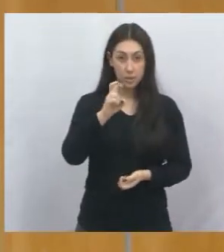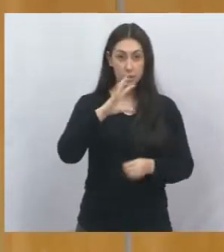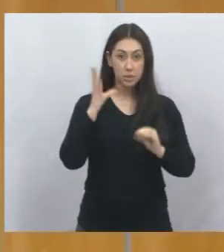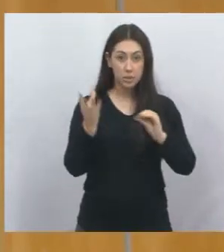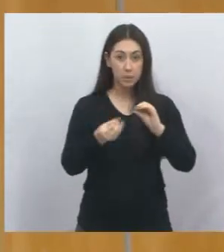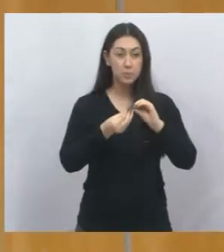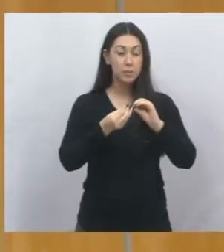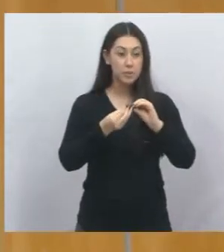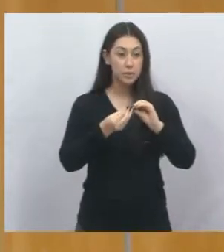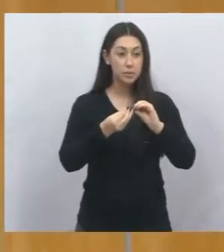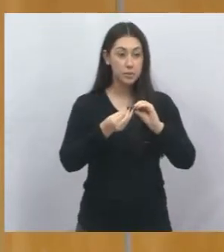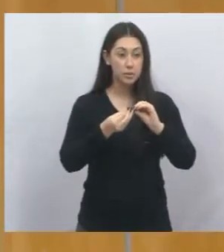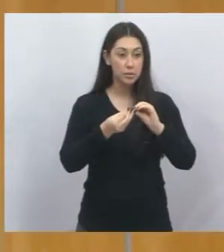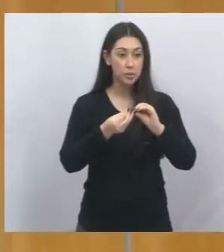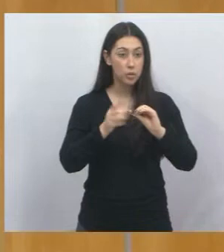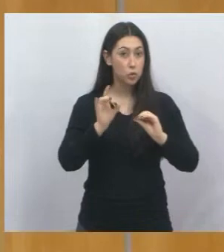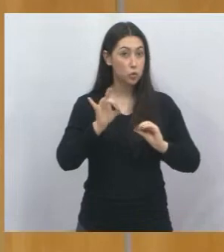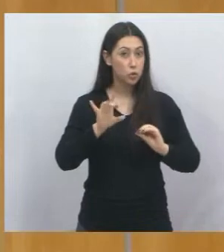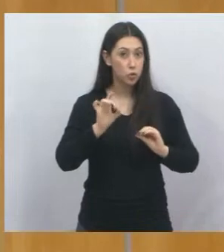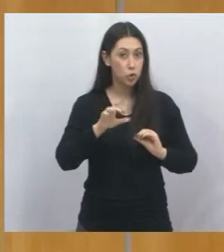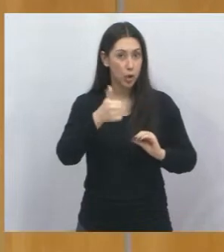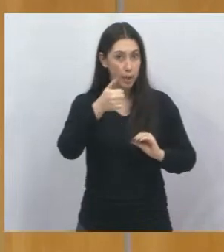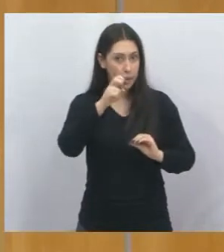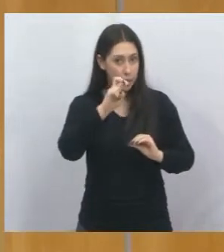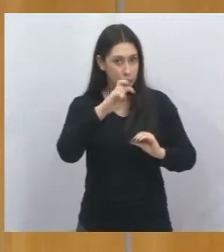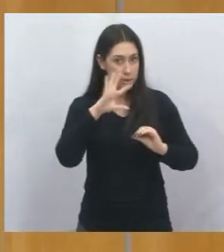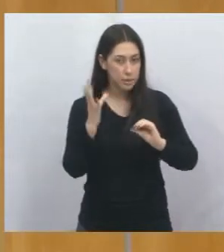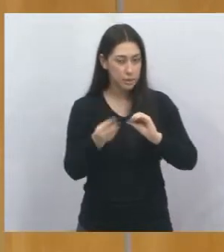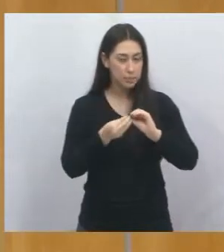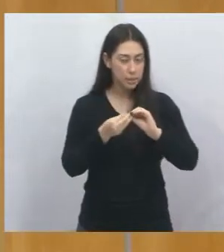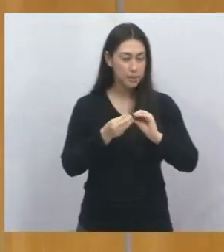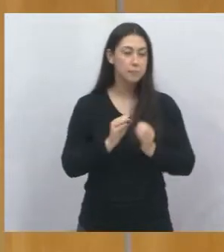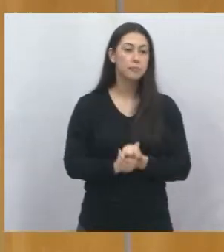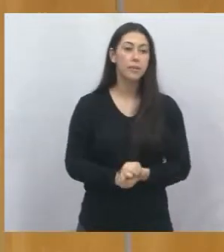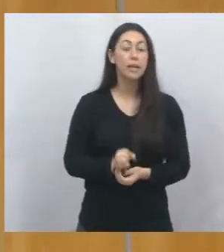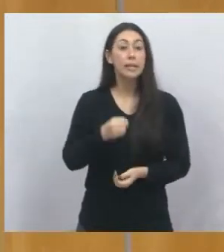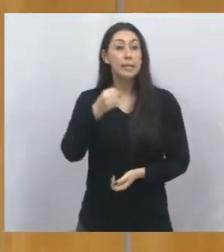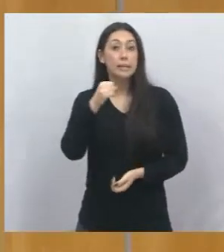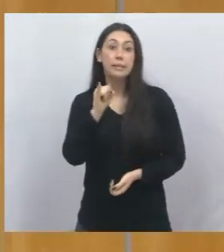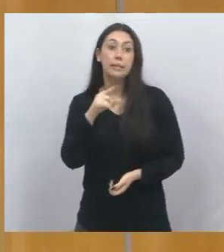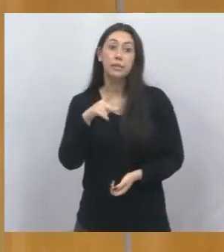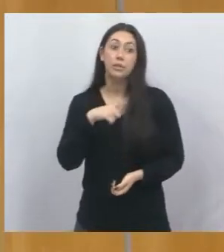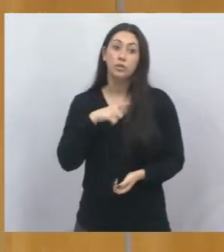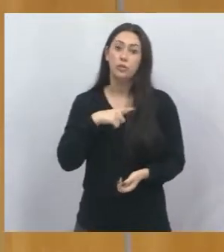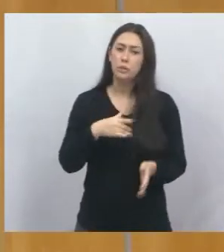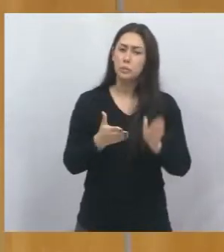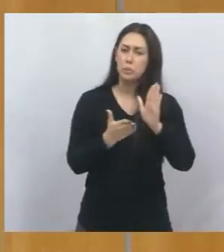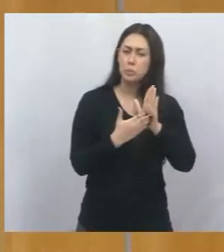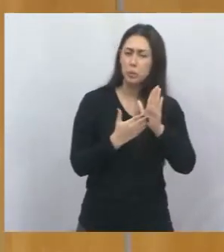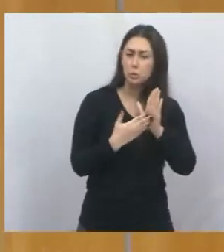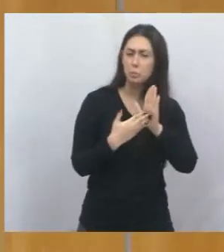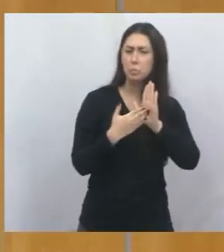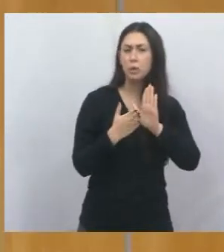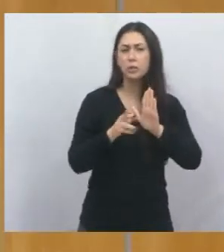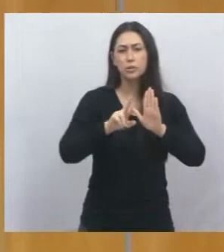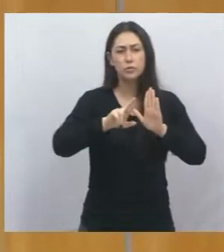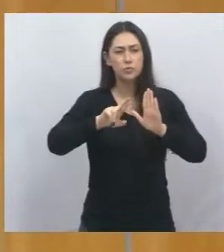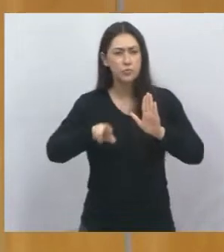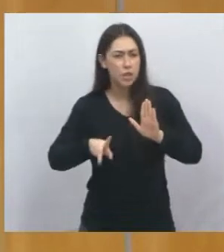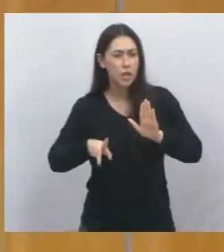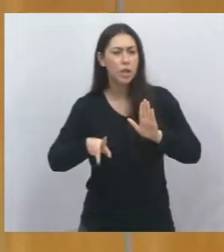parlamentares. Somente essas 15. Se tivéssemos uma outra proposta